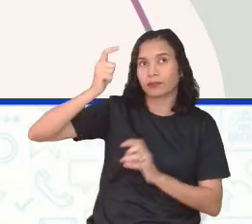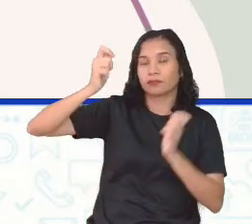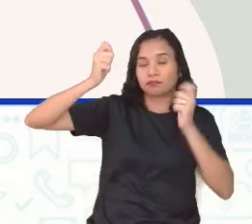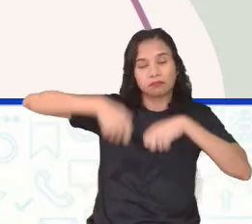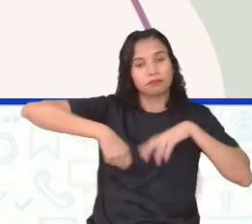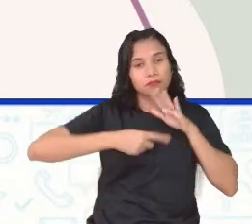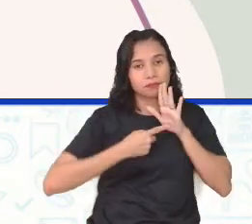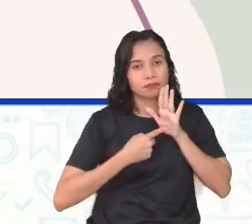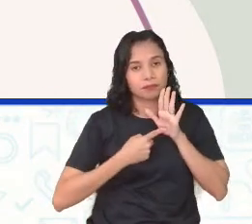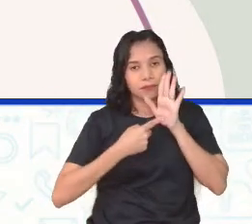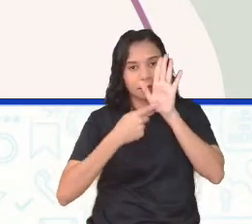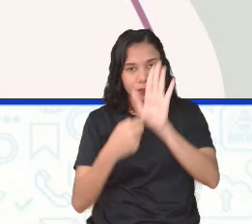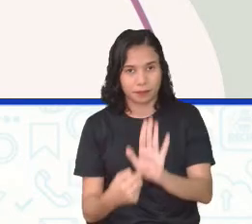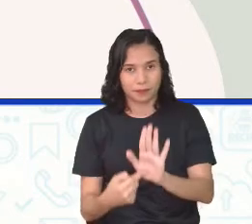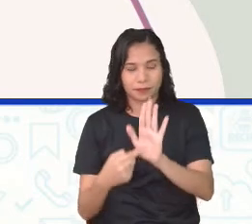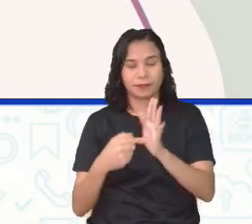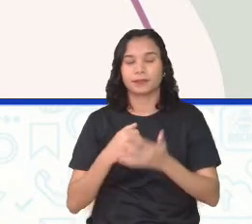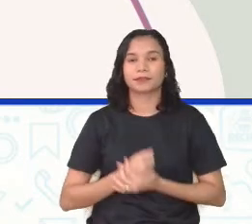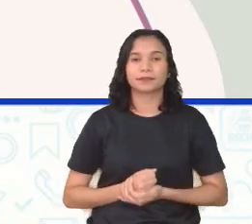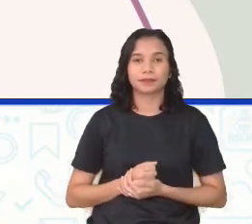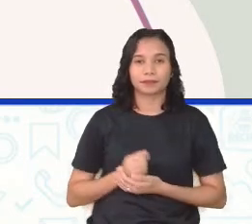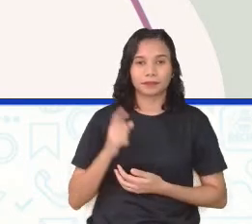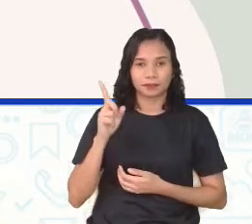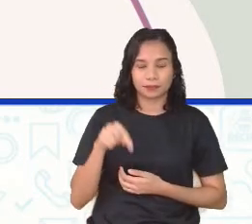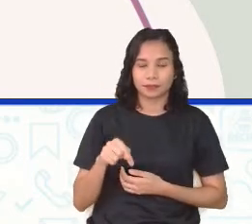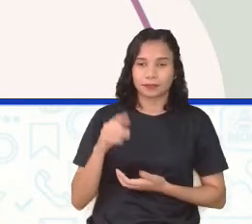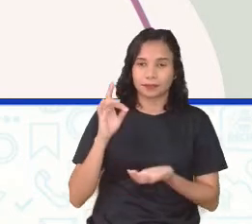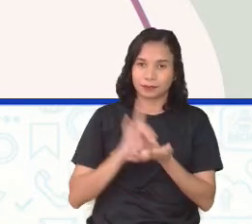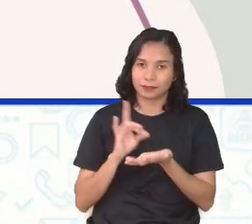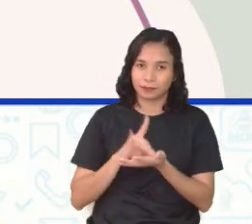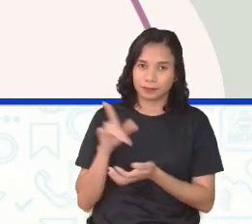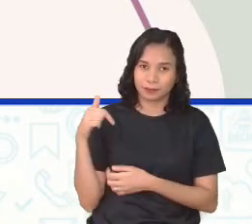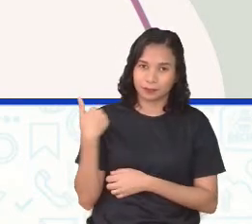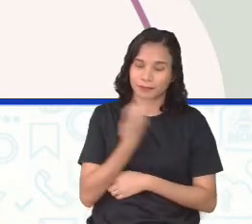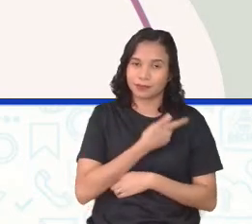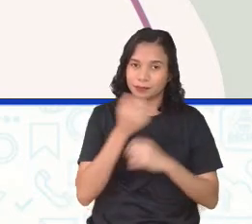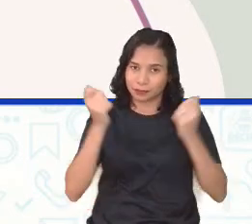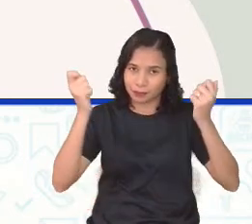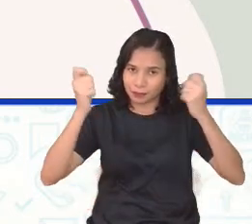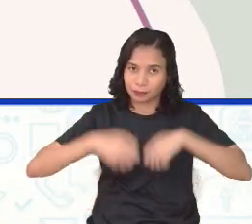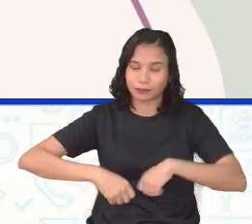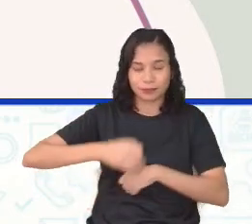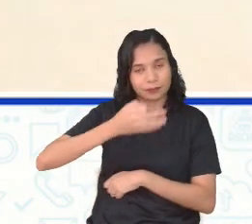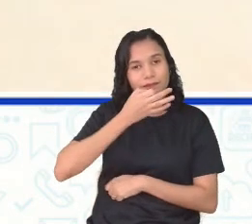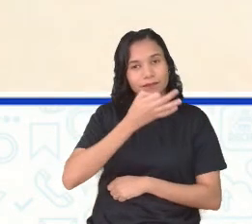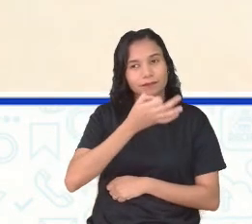poder expressá-la, não é? Então, nós podemos dar a nossa opinião.